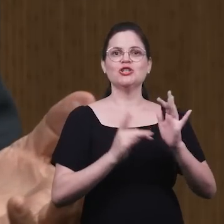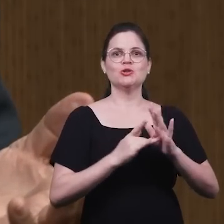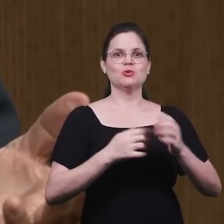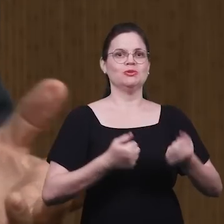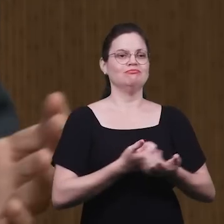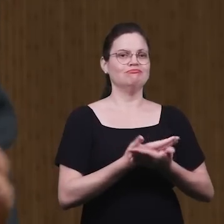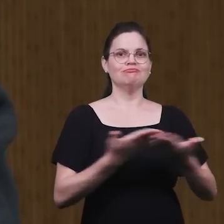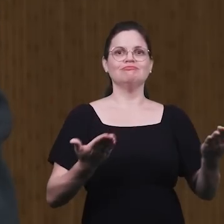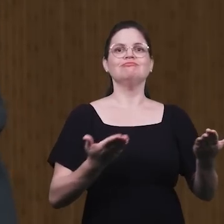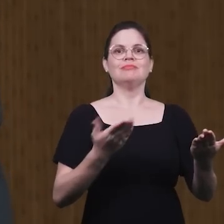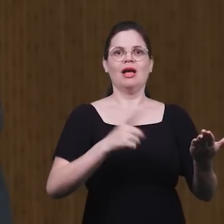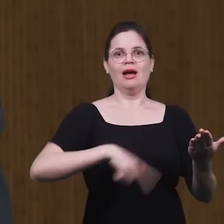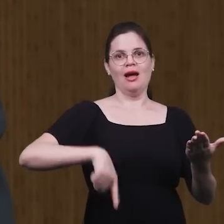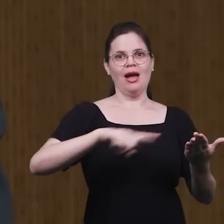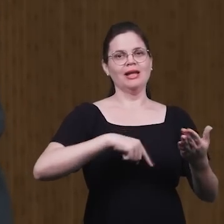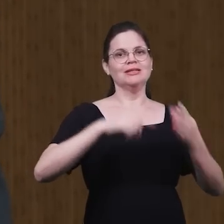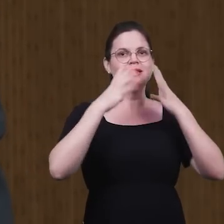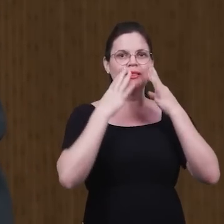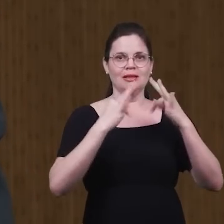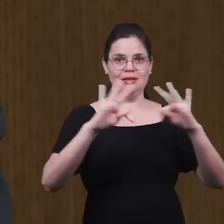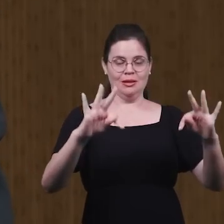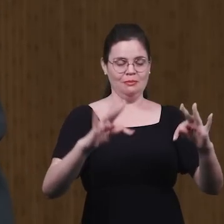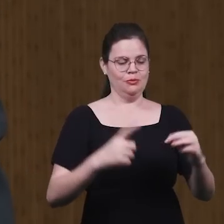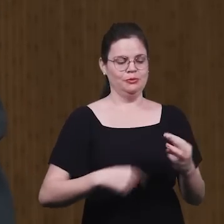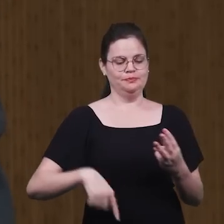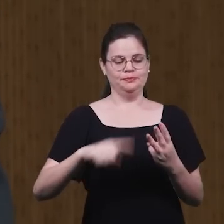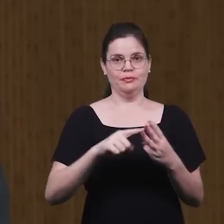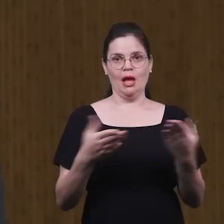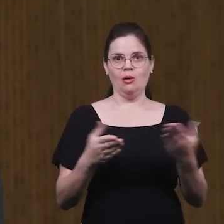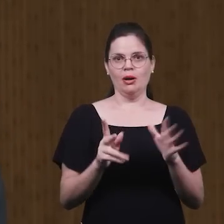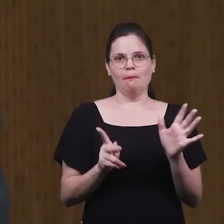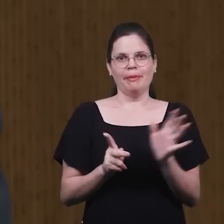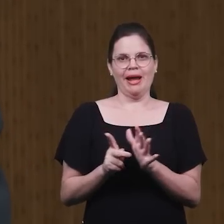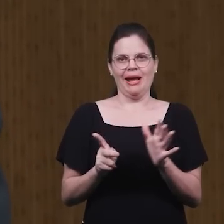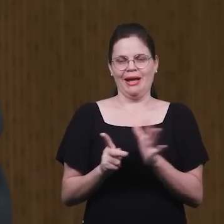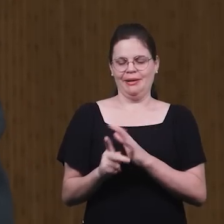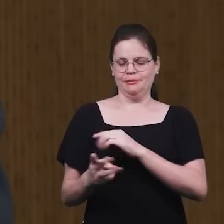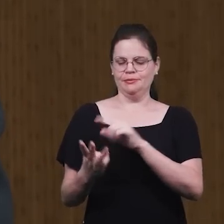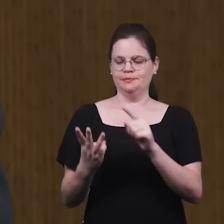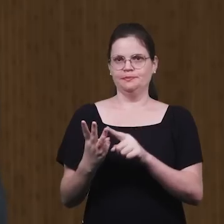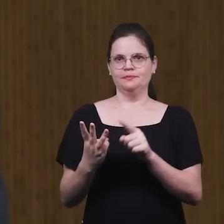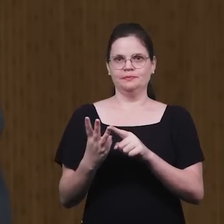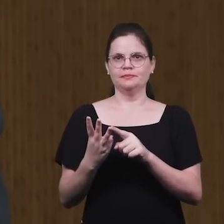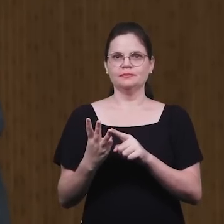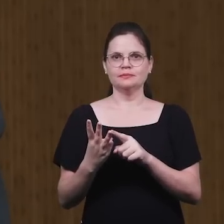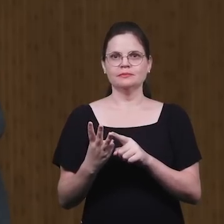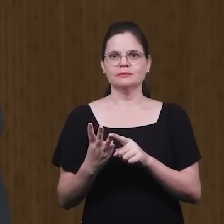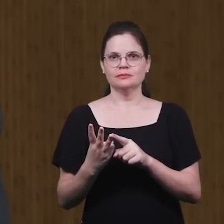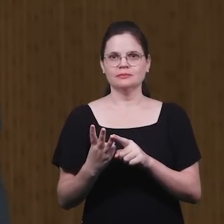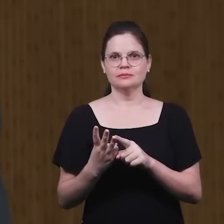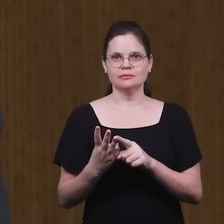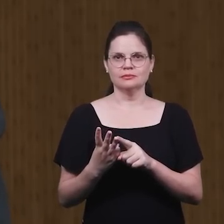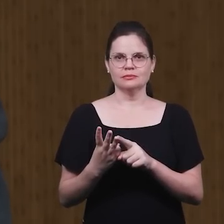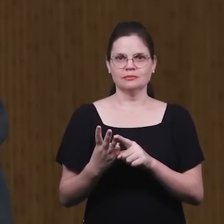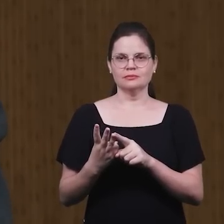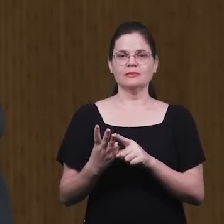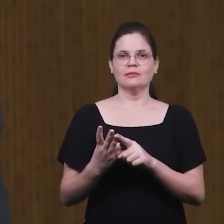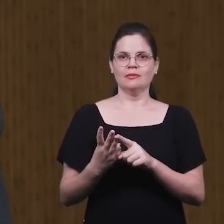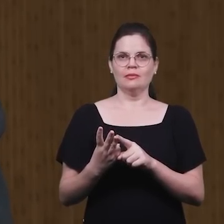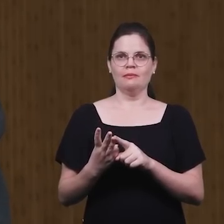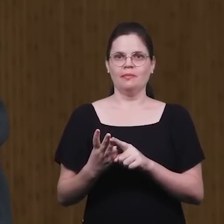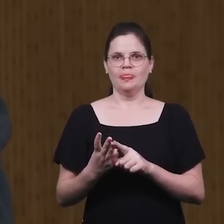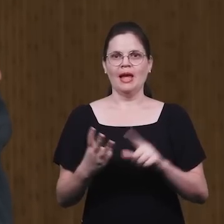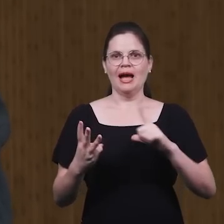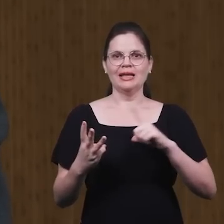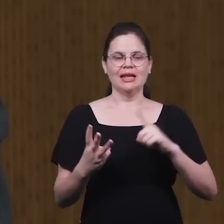foi estabelecida em Éfeso, mas foi vivida em Esmirna. Mas quando chega em Pérgamo, agora a fé ela vai ser misturada, ela vai receber uma